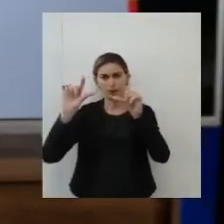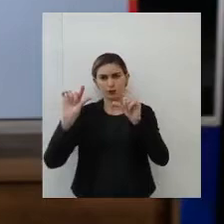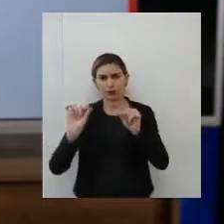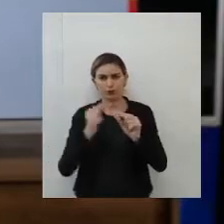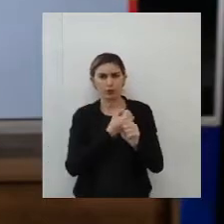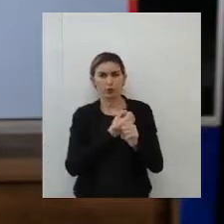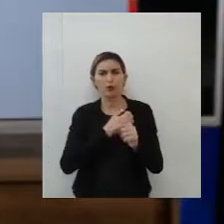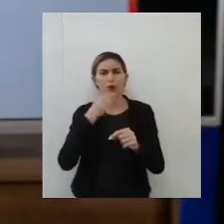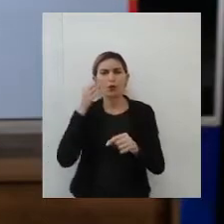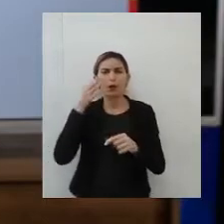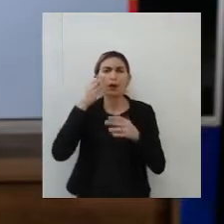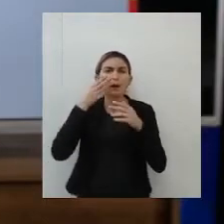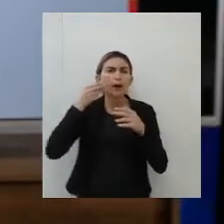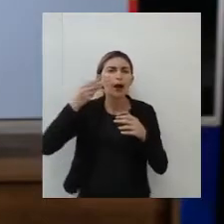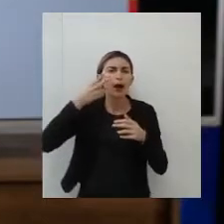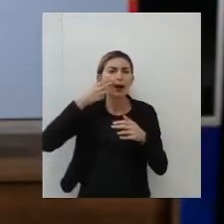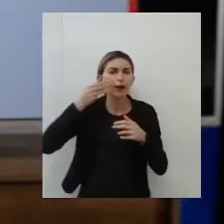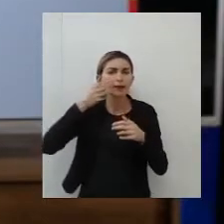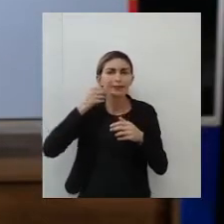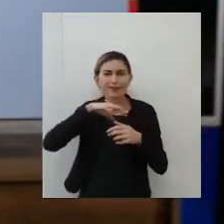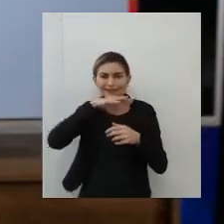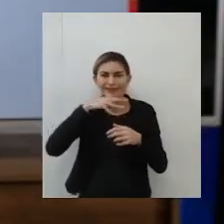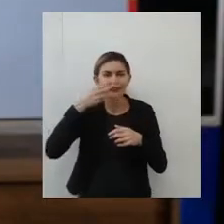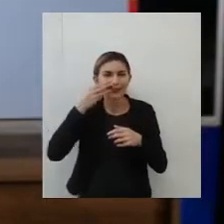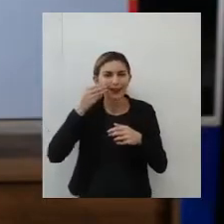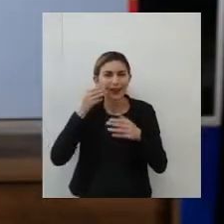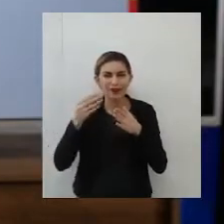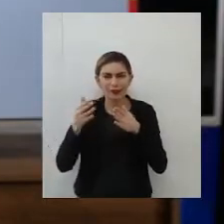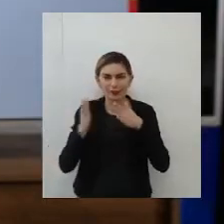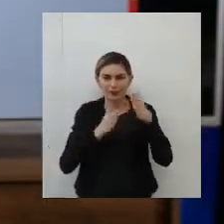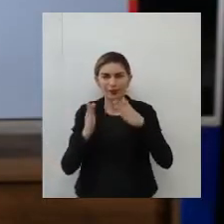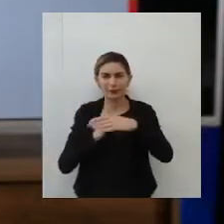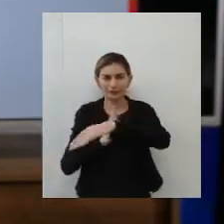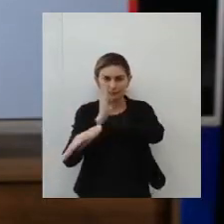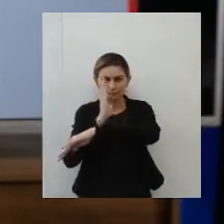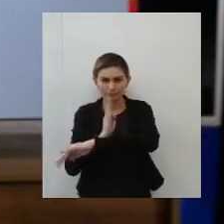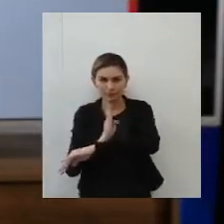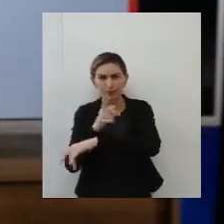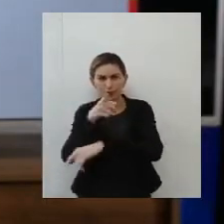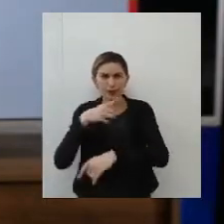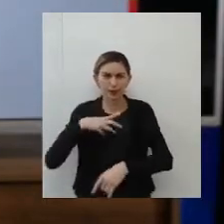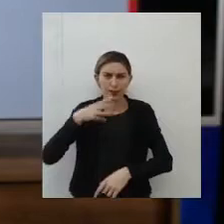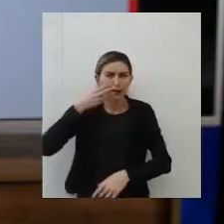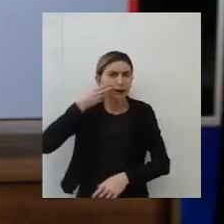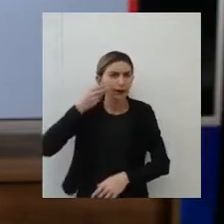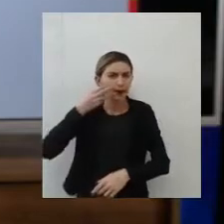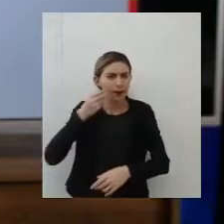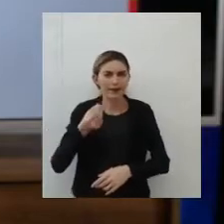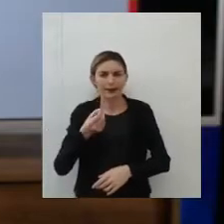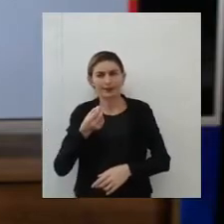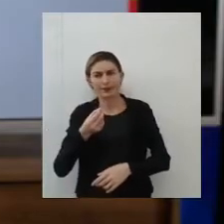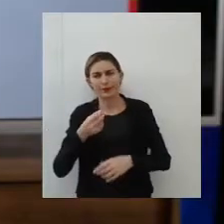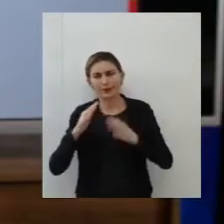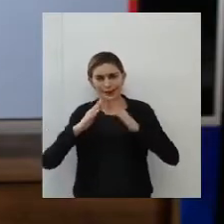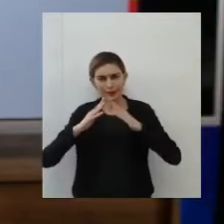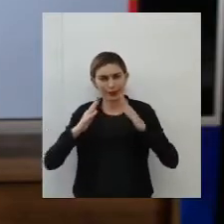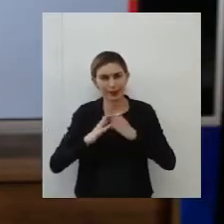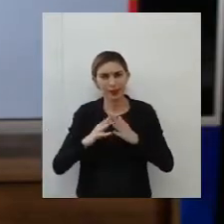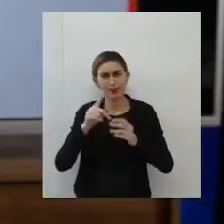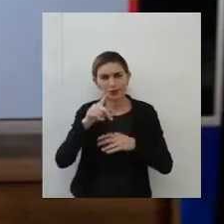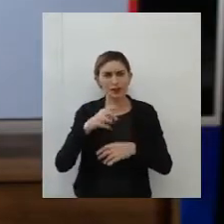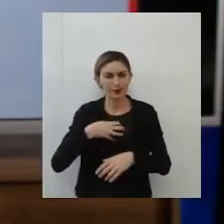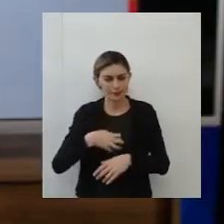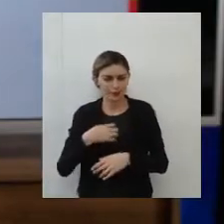número de gatos de forma drástica durante a Idade Média. Você que tem um gatinho em casa, você que tem uma gatinha em casa, você vai ficar um